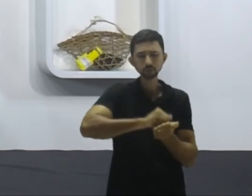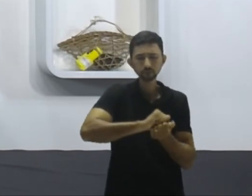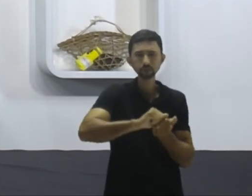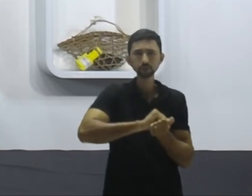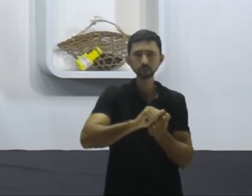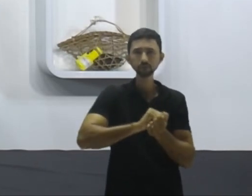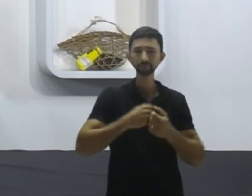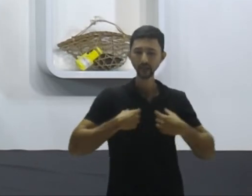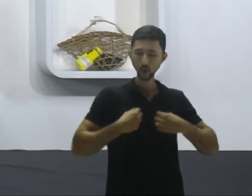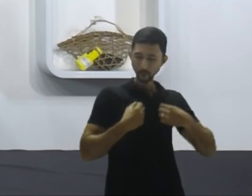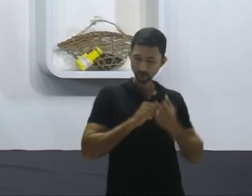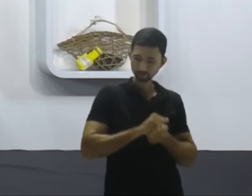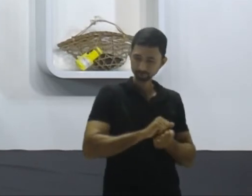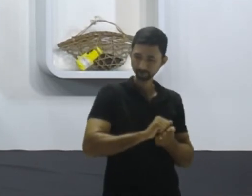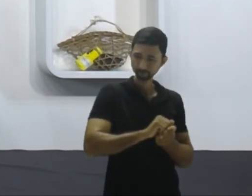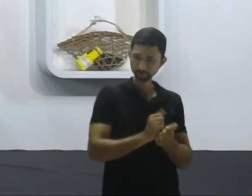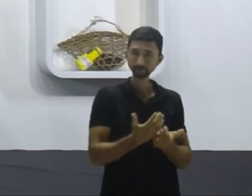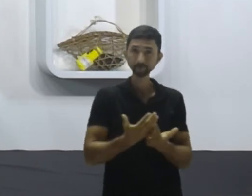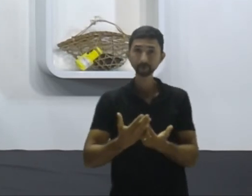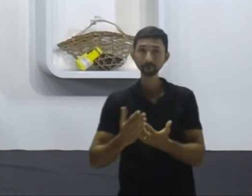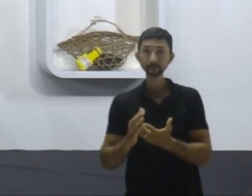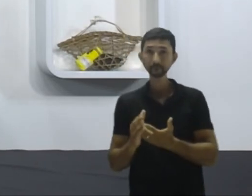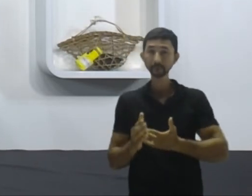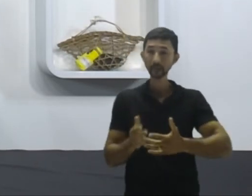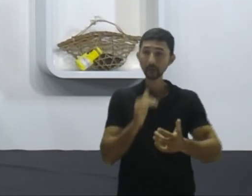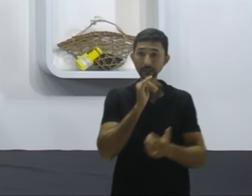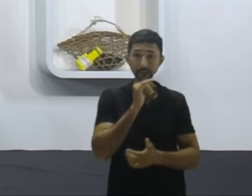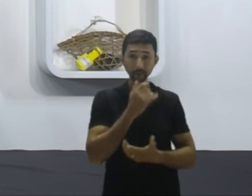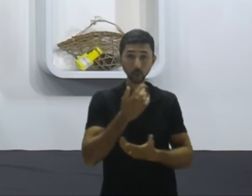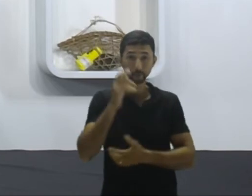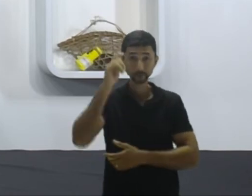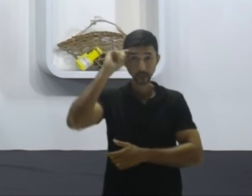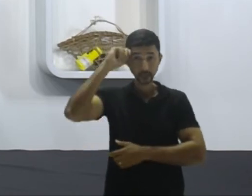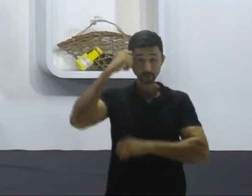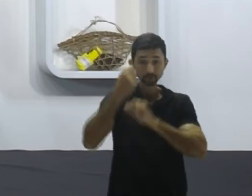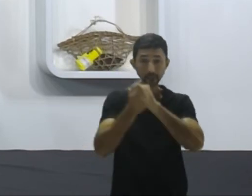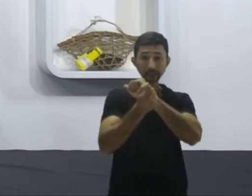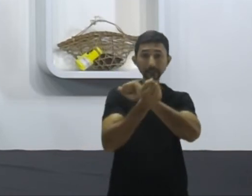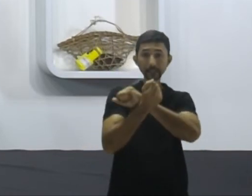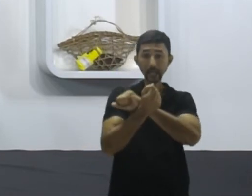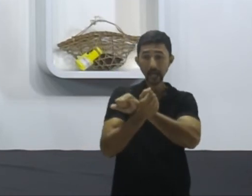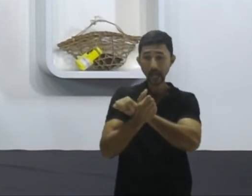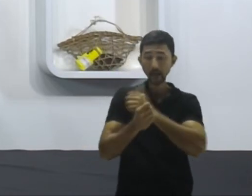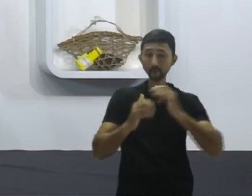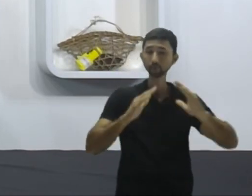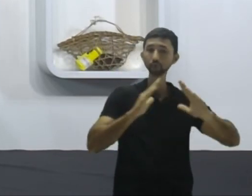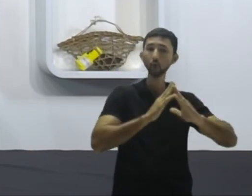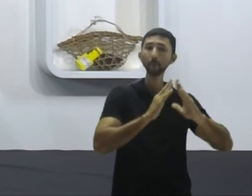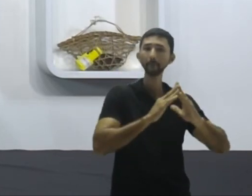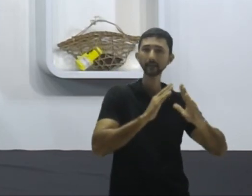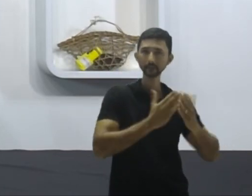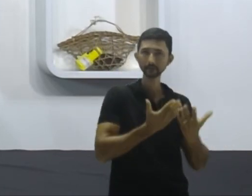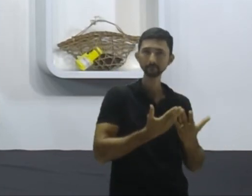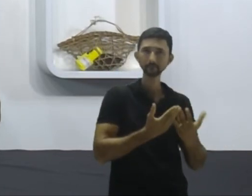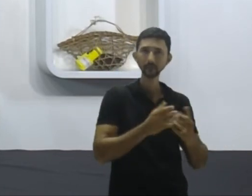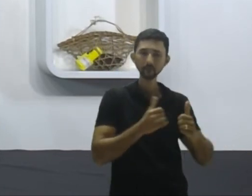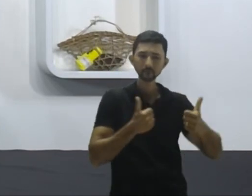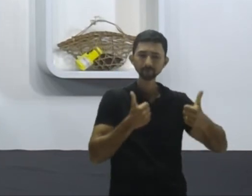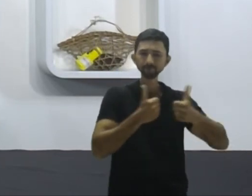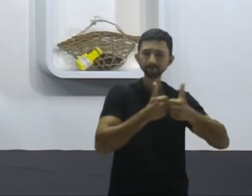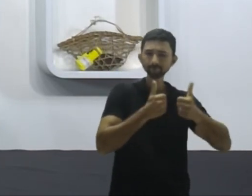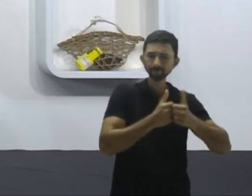senhor. Havia uma grande aproximação entre esse escravo, o escravo doméstico, e seus senhores. Por habitar o